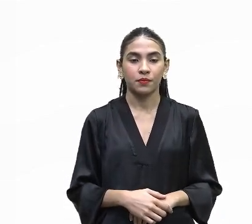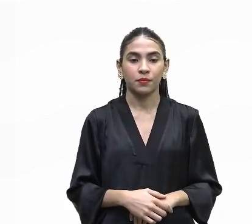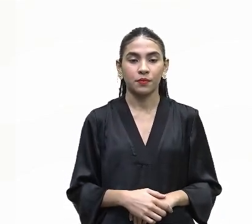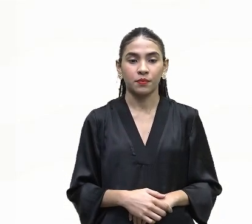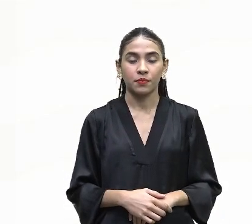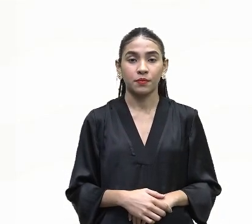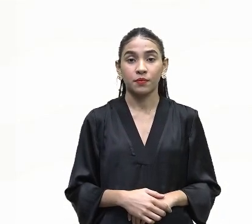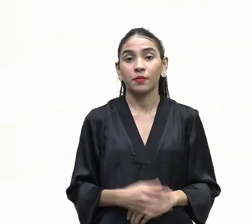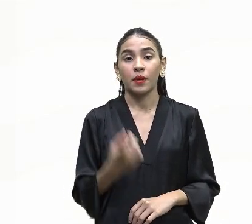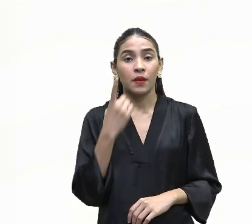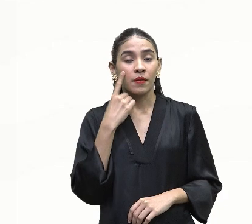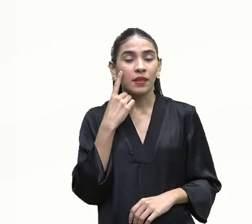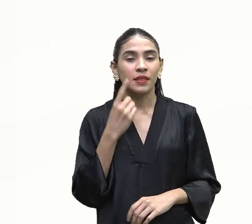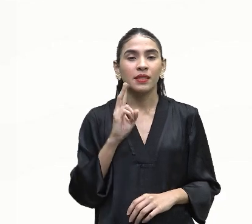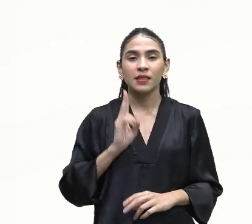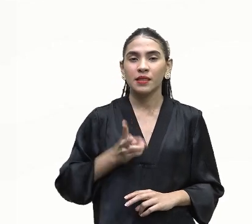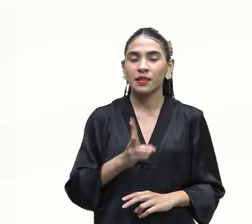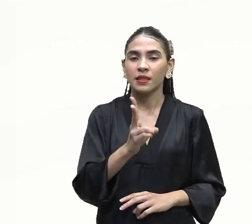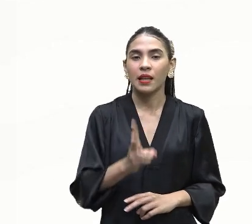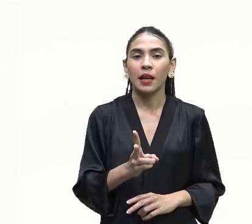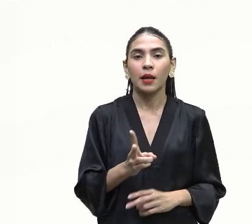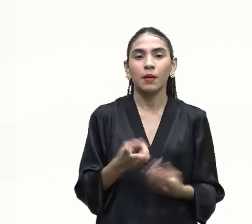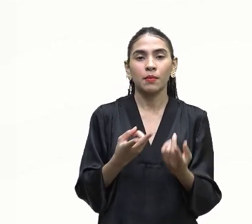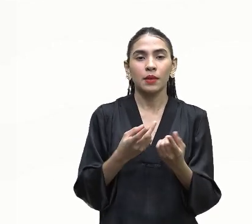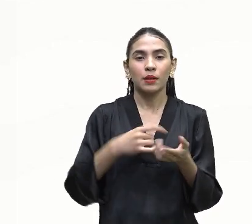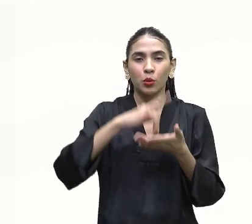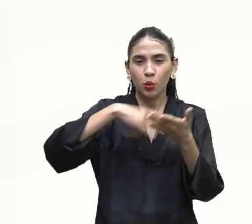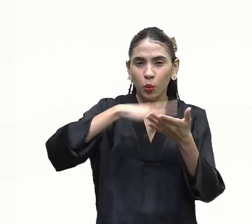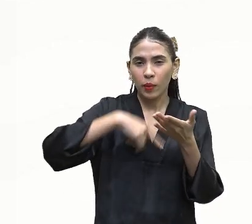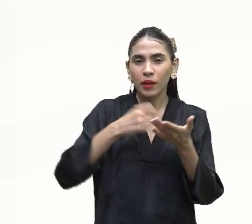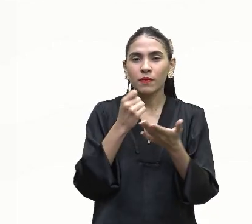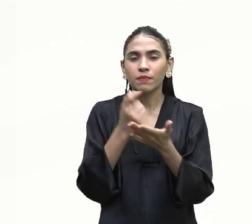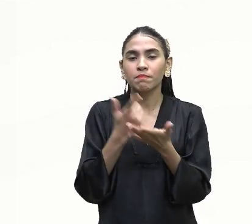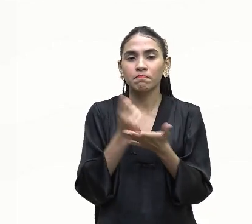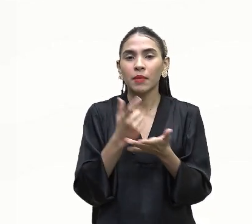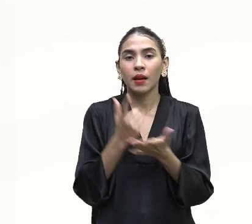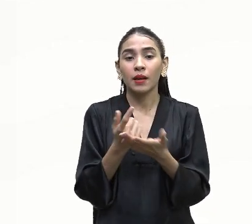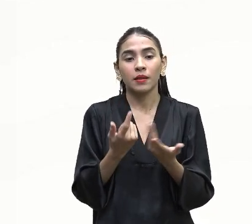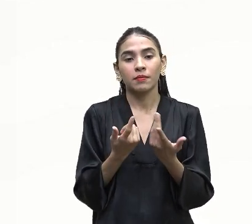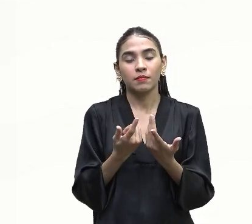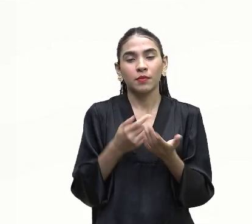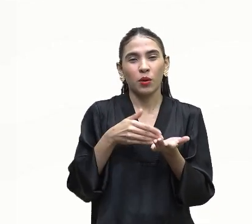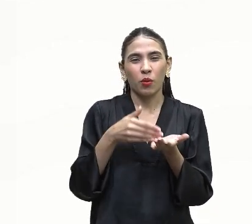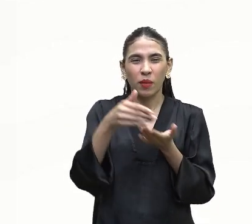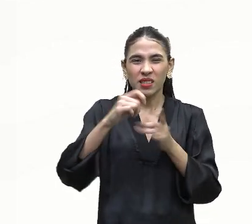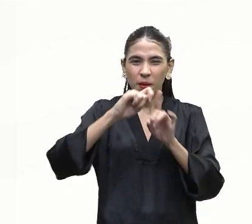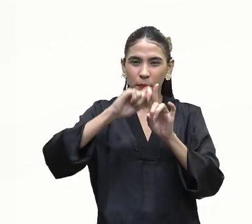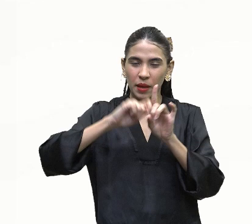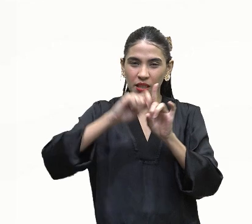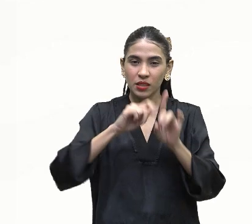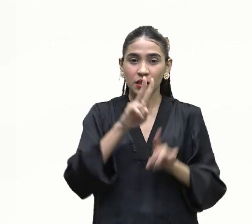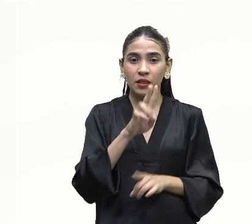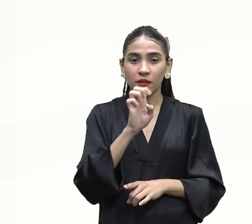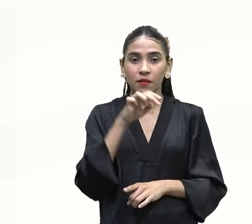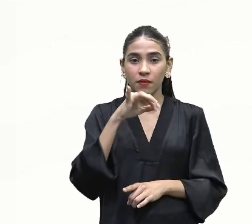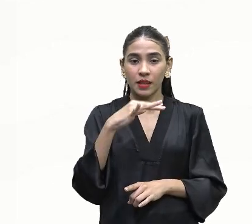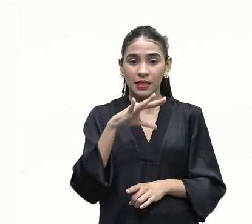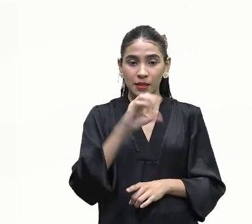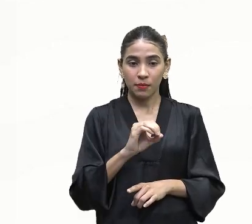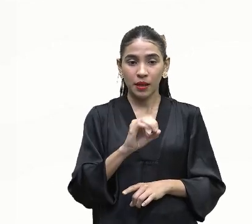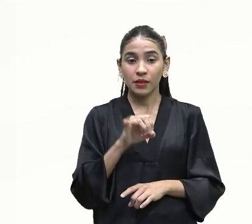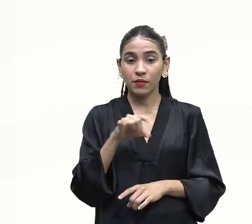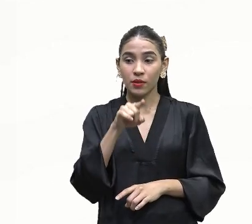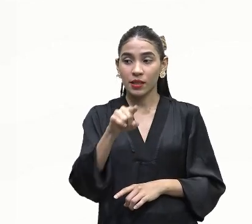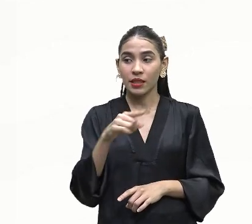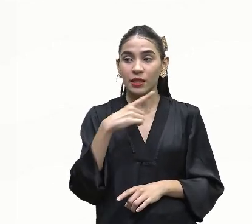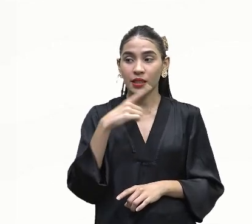Verifique aqui o vencimento de cada conta. Geralmente as contas elas vencem no início do mês. Então, se você tiver